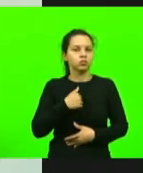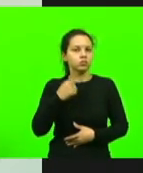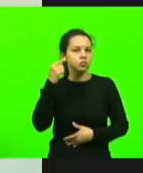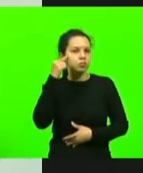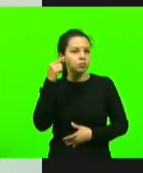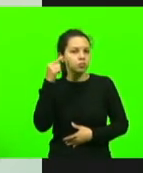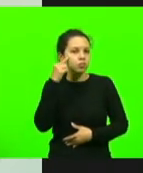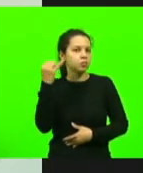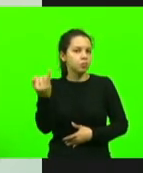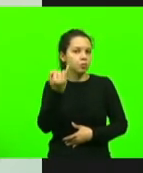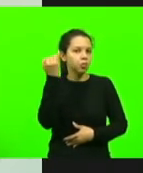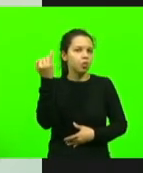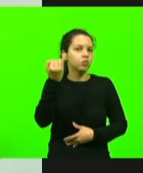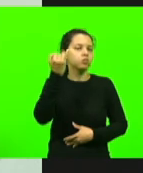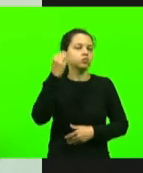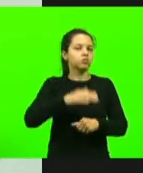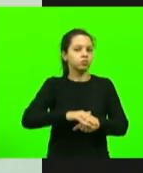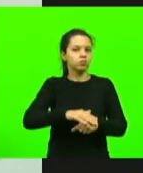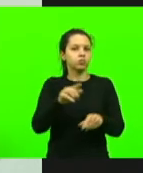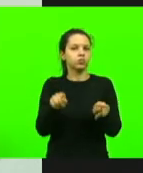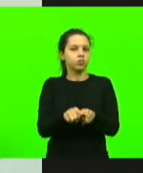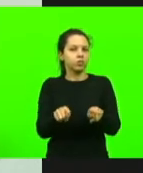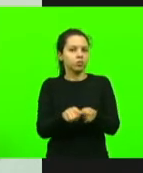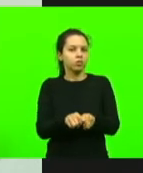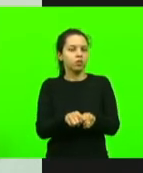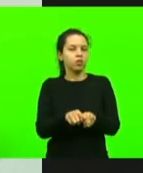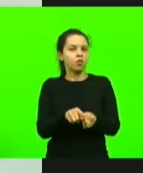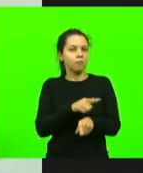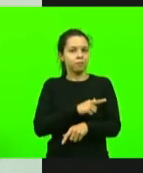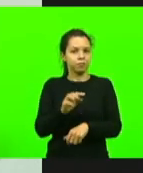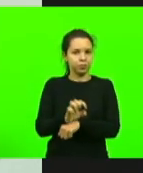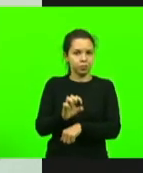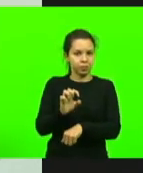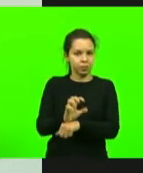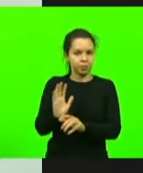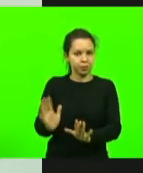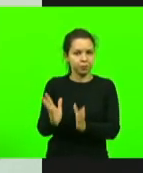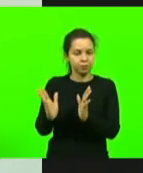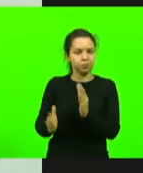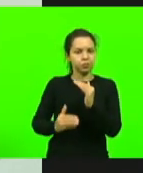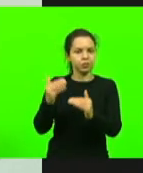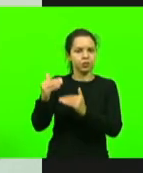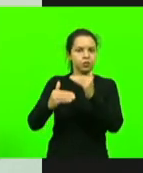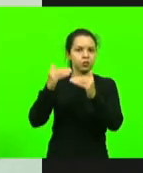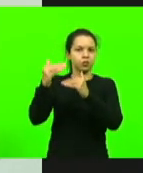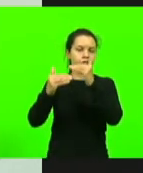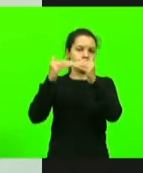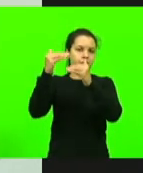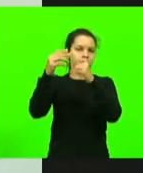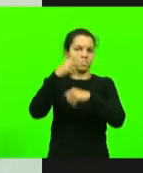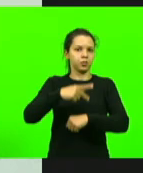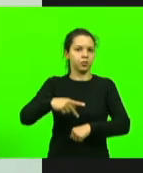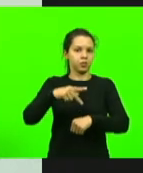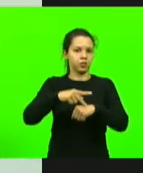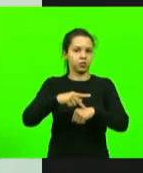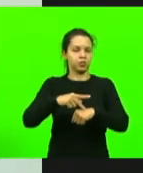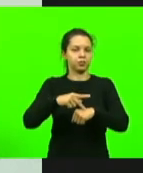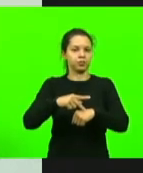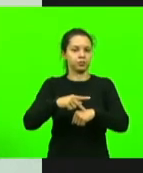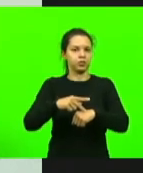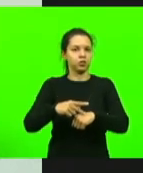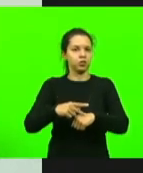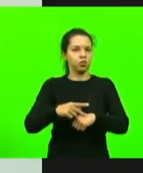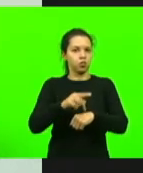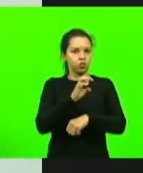Central também é o estado não mais indutor do desenvolvimento de um país o está